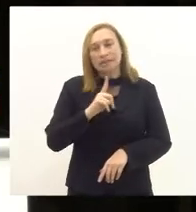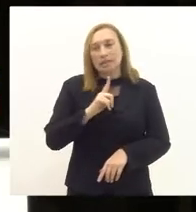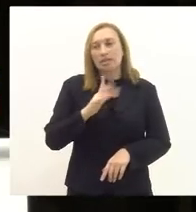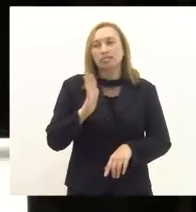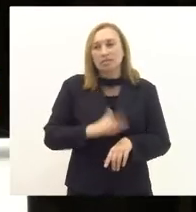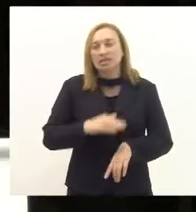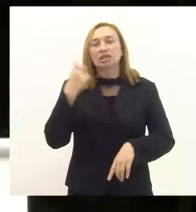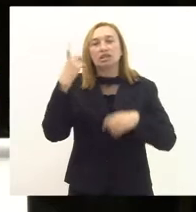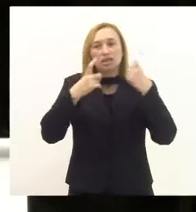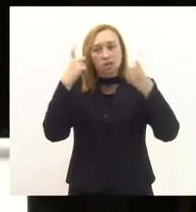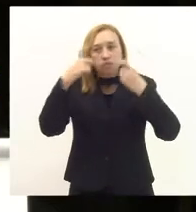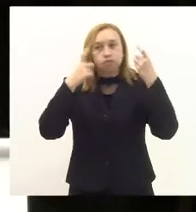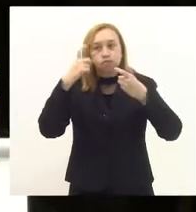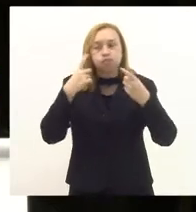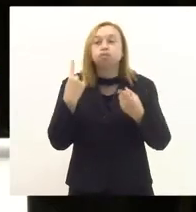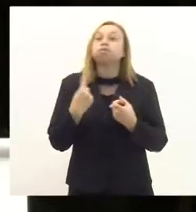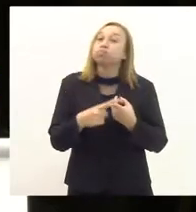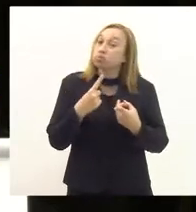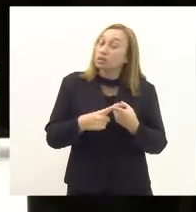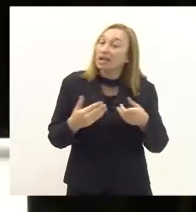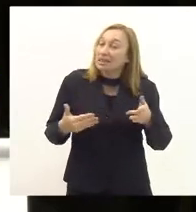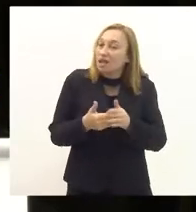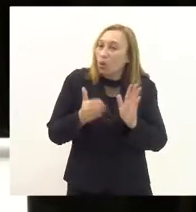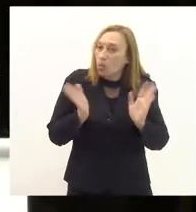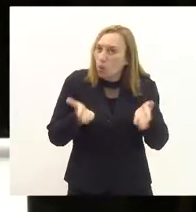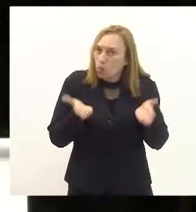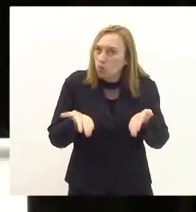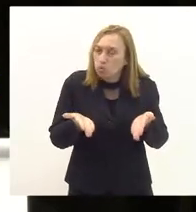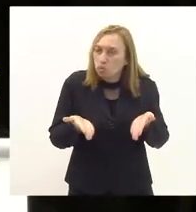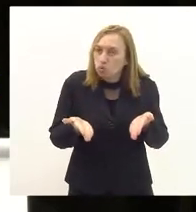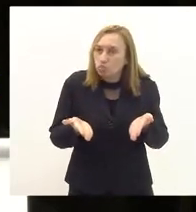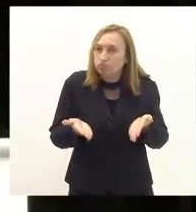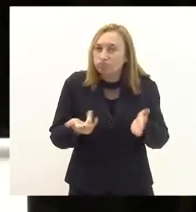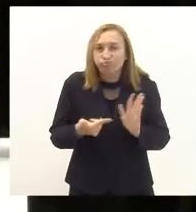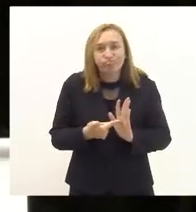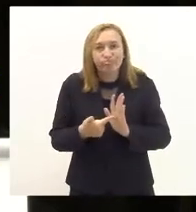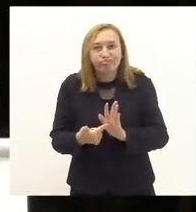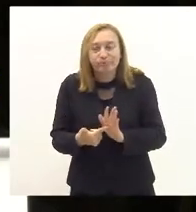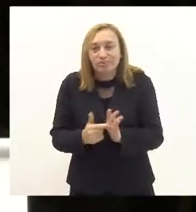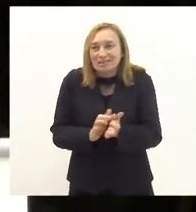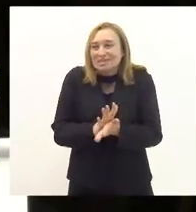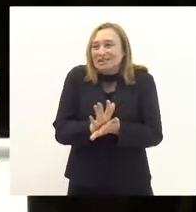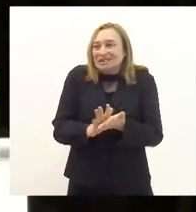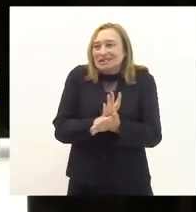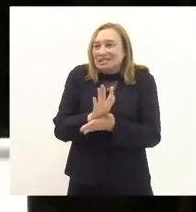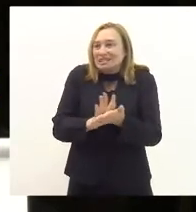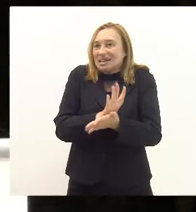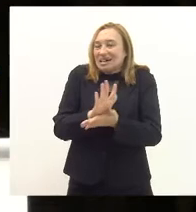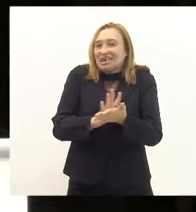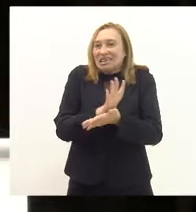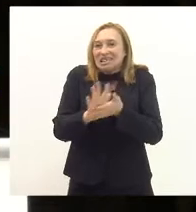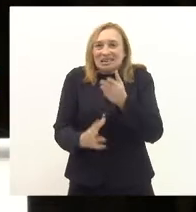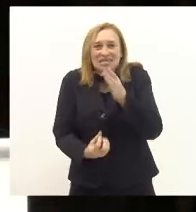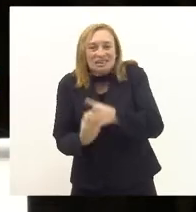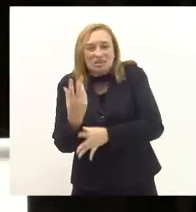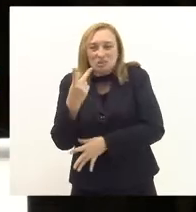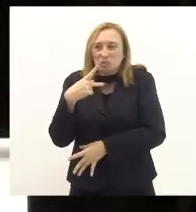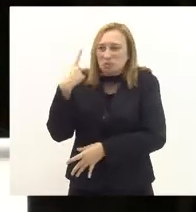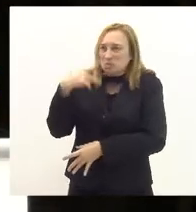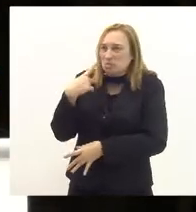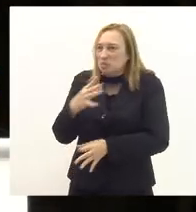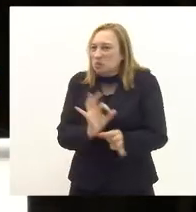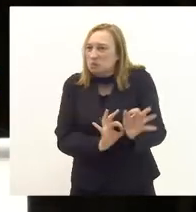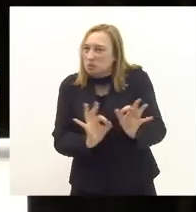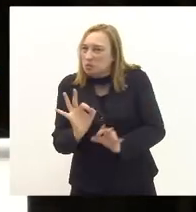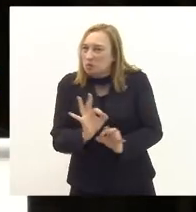mais preocupação, porque até hoje não foi sinalizada nenhuma política, nenhum programa,